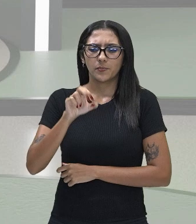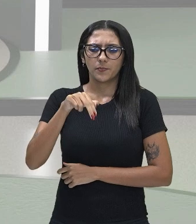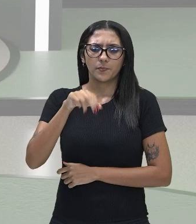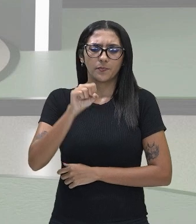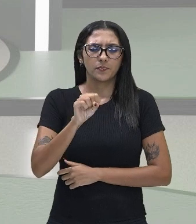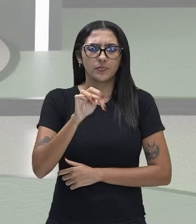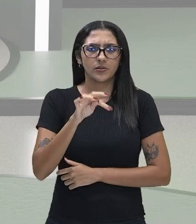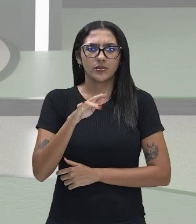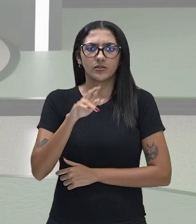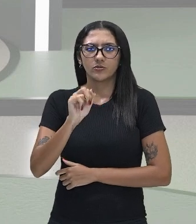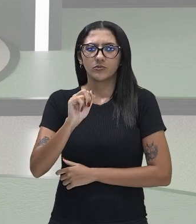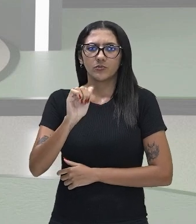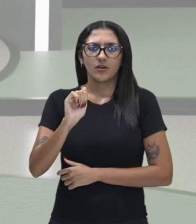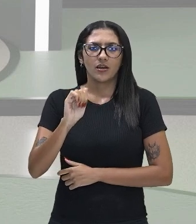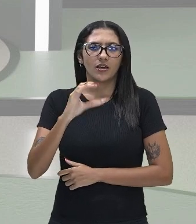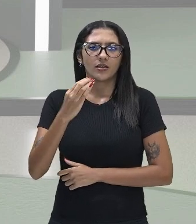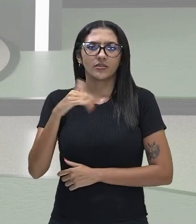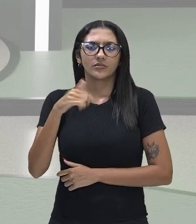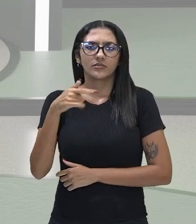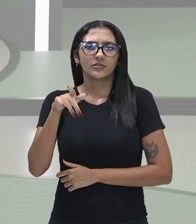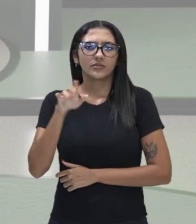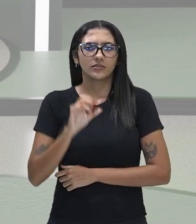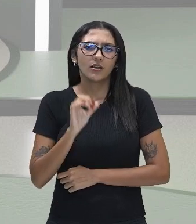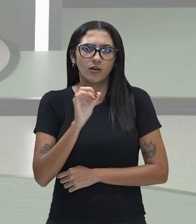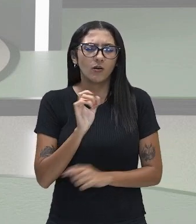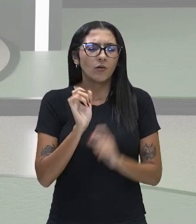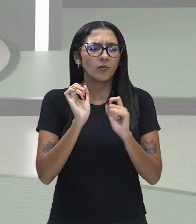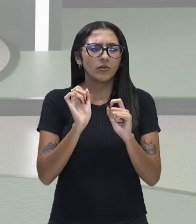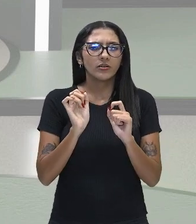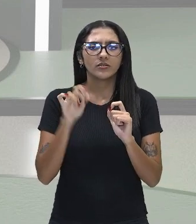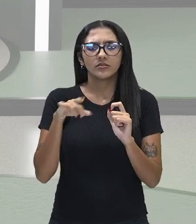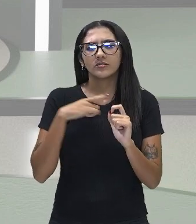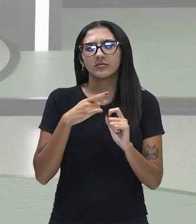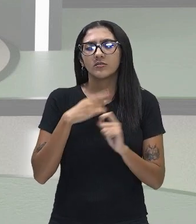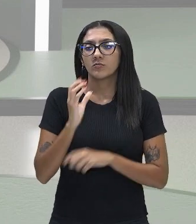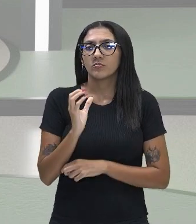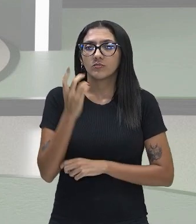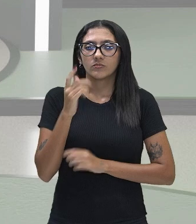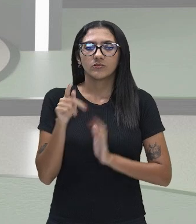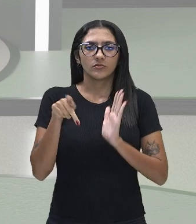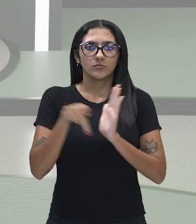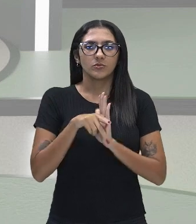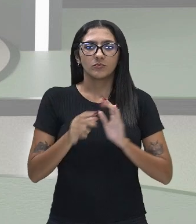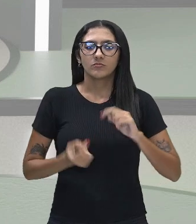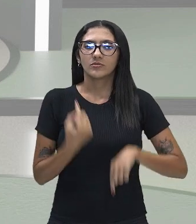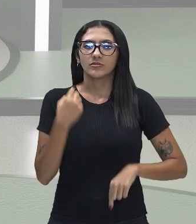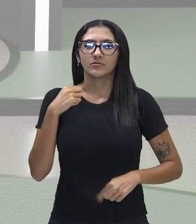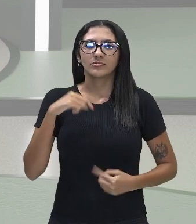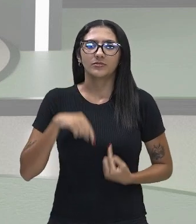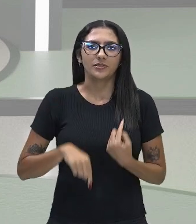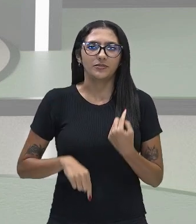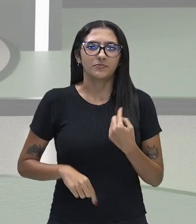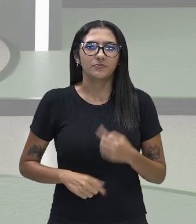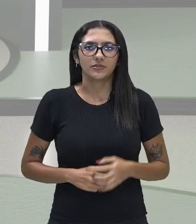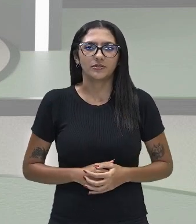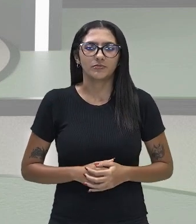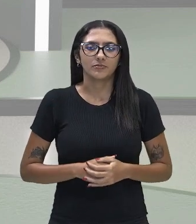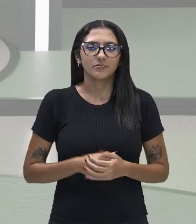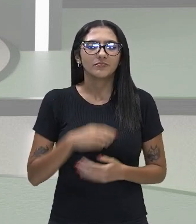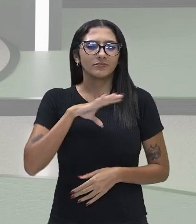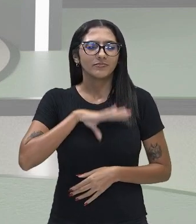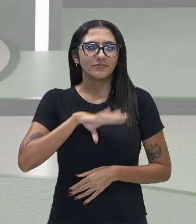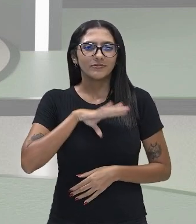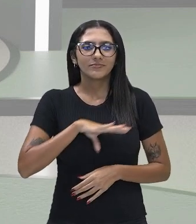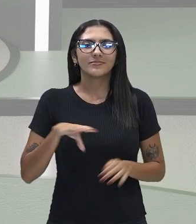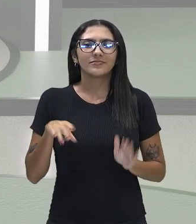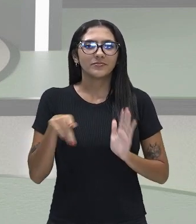menstruação? A menstruação é um fenômeno biológico exclusivo das mulheres, porque